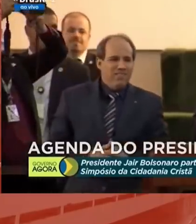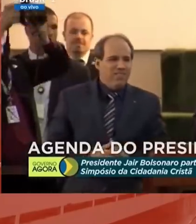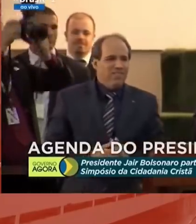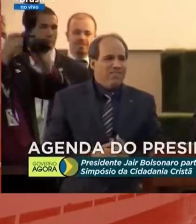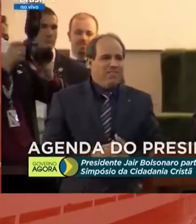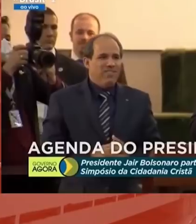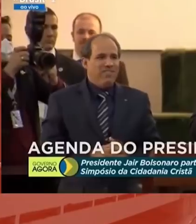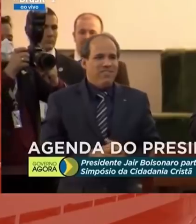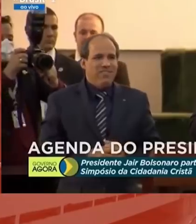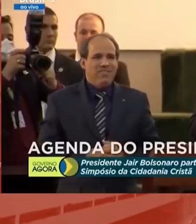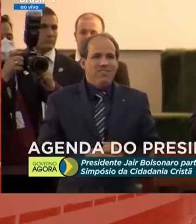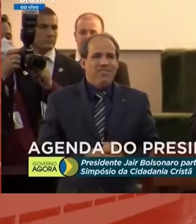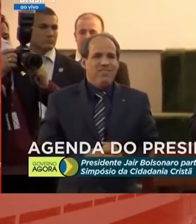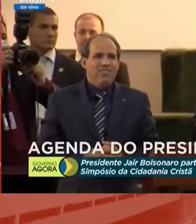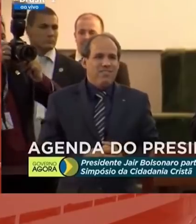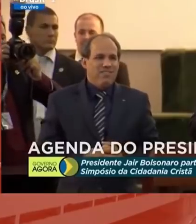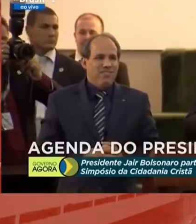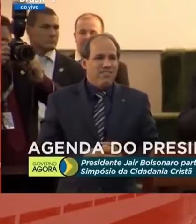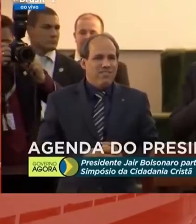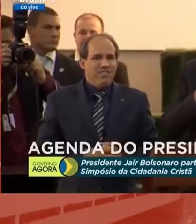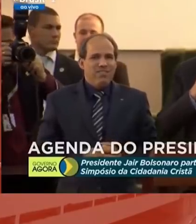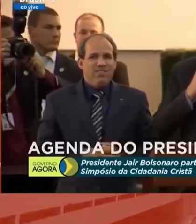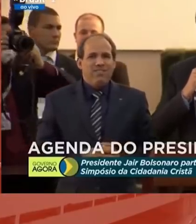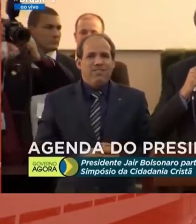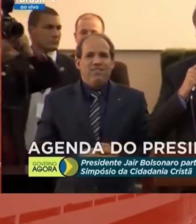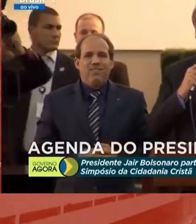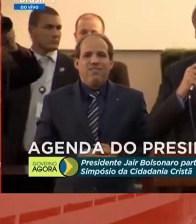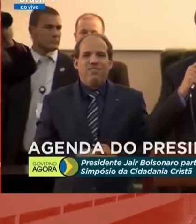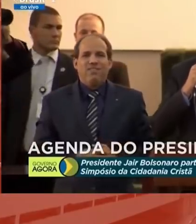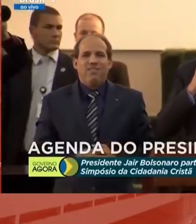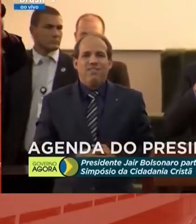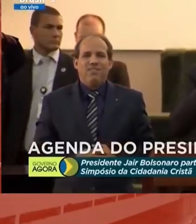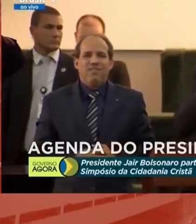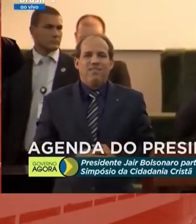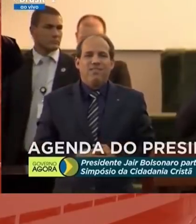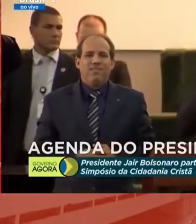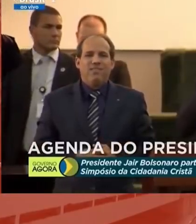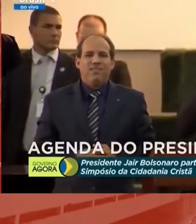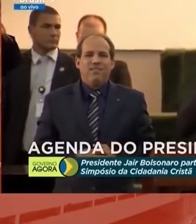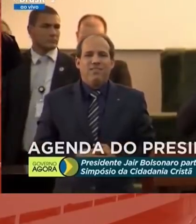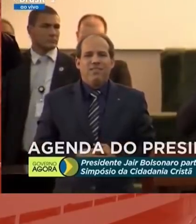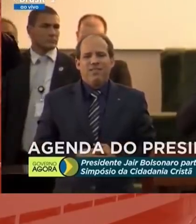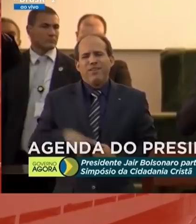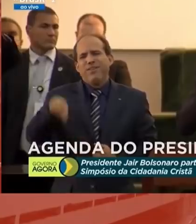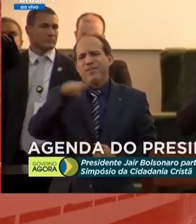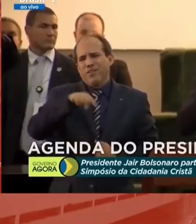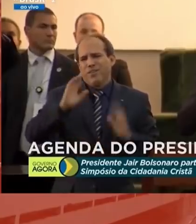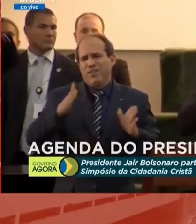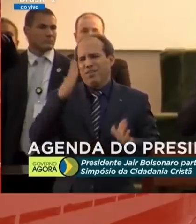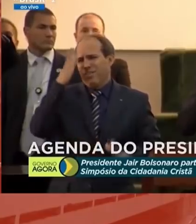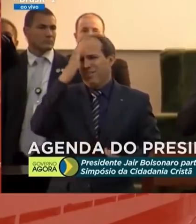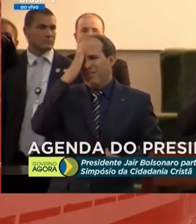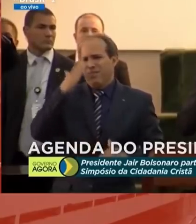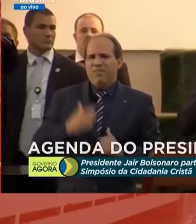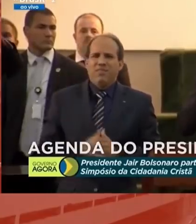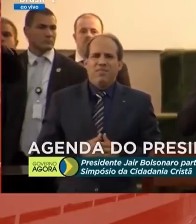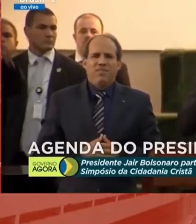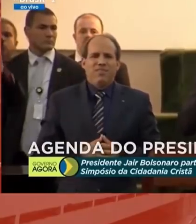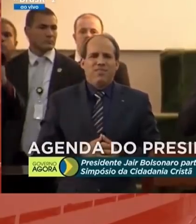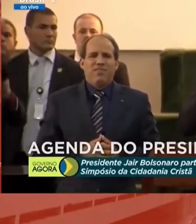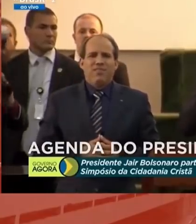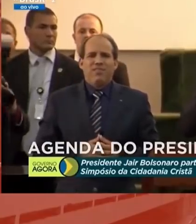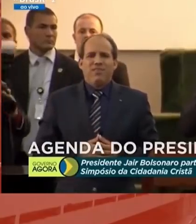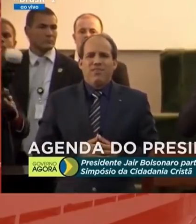eles se referem na história de que ele chama de incentivo à pedofilia, era um